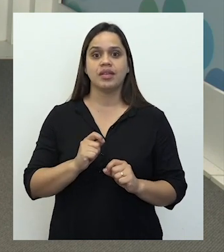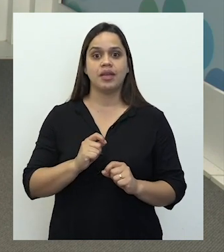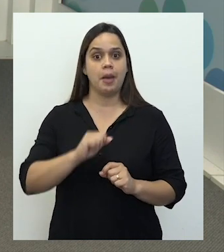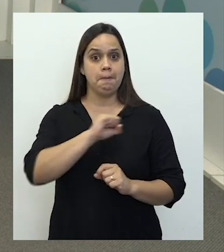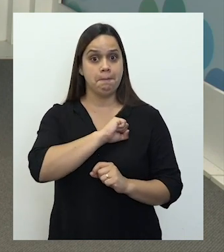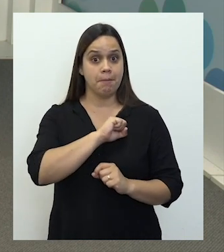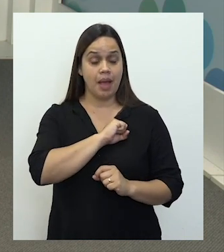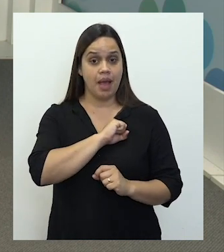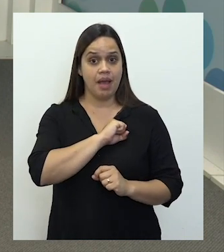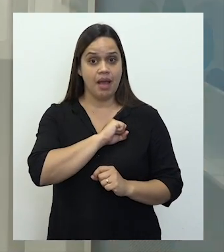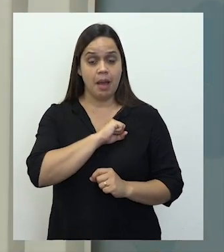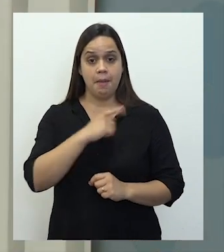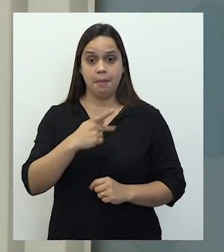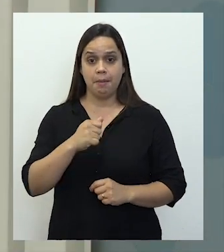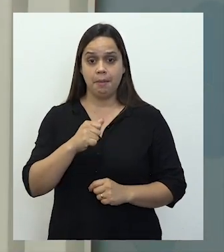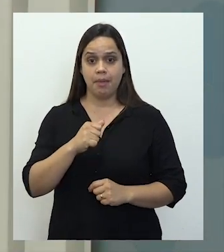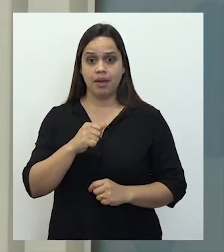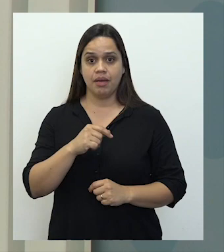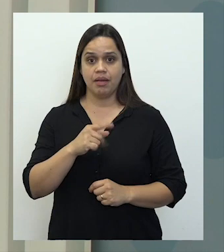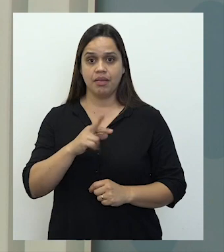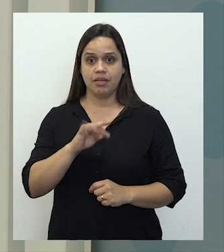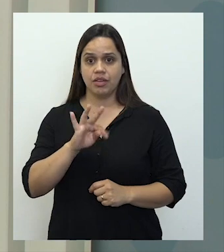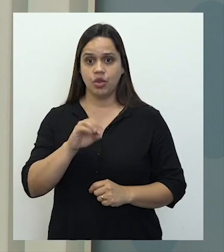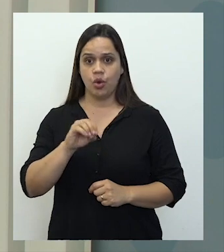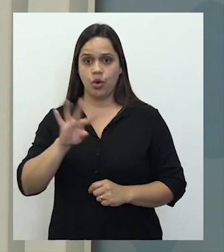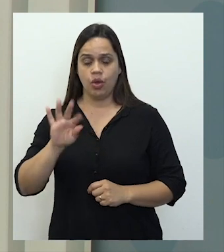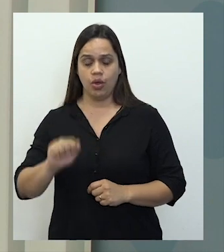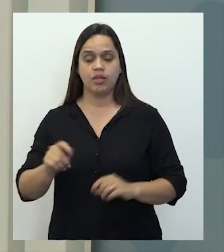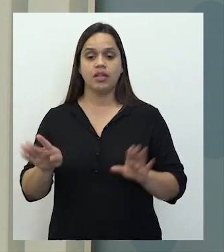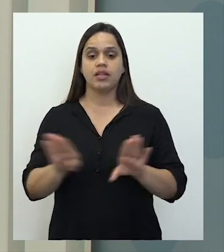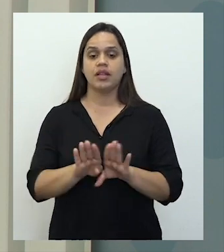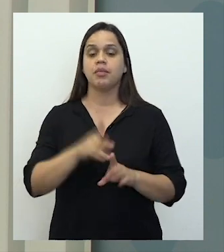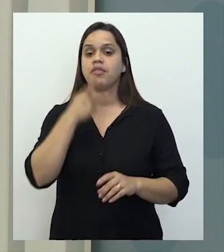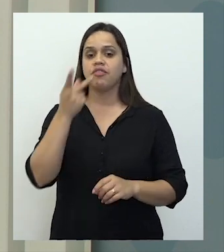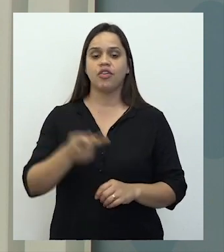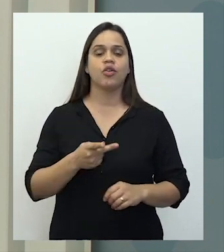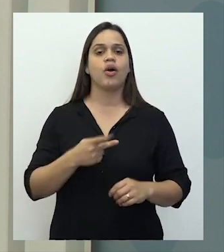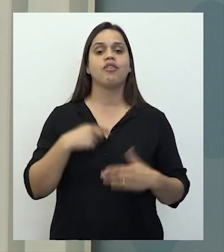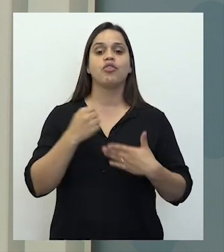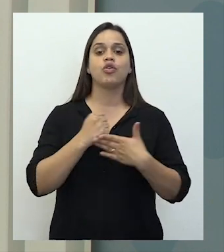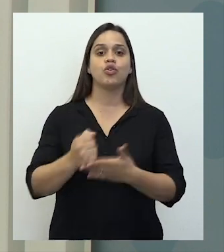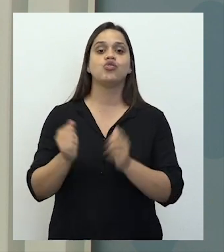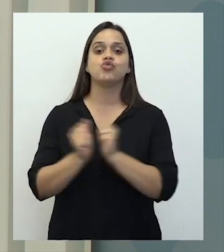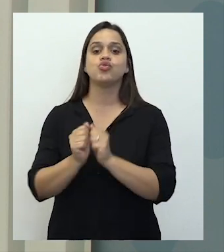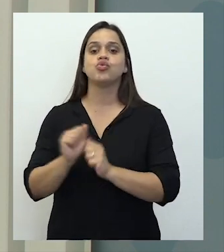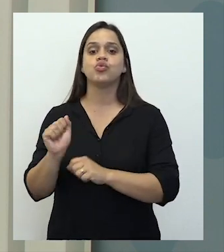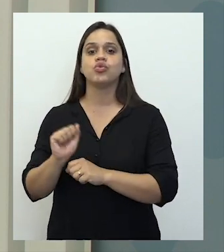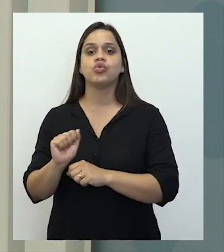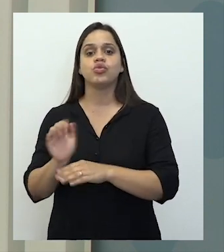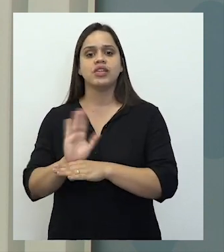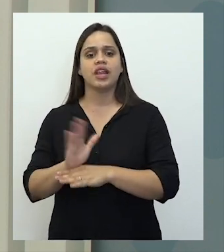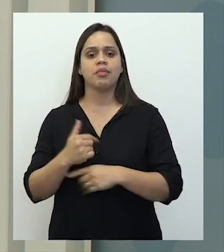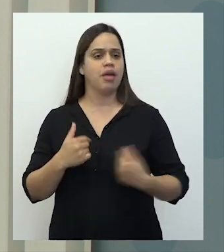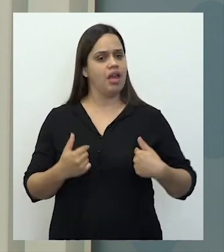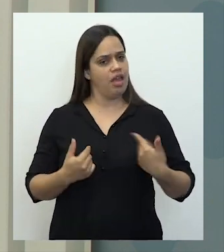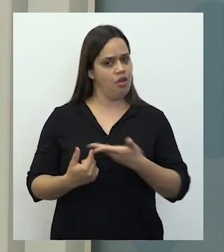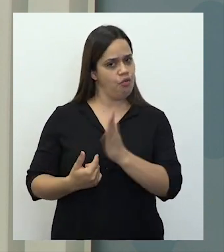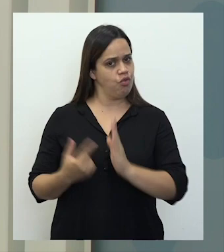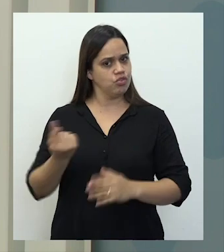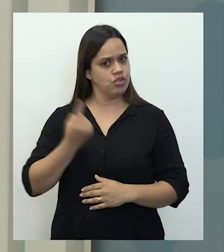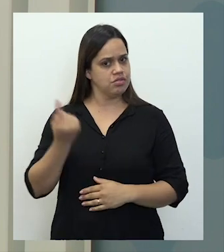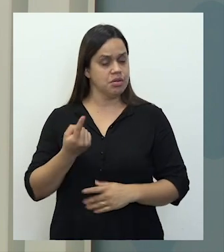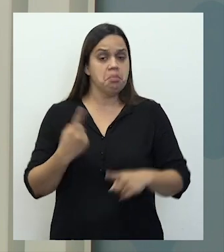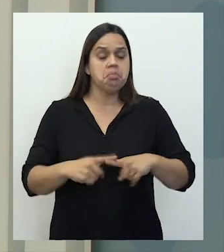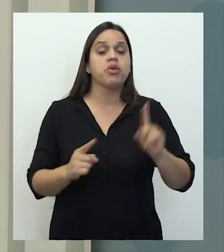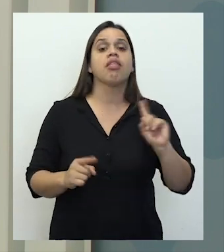relação à pergunta anterior, com quem vai ao cinema, né? O professor, nossa, eu perdi o nome do professor, ele falou assim, sozinho, por que não? É